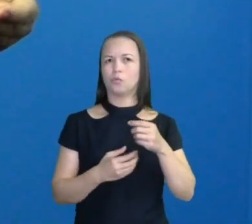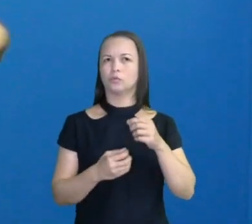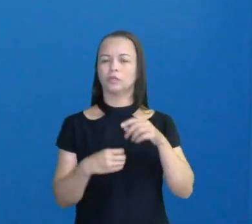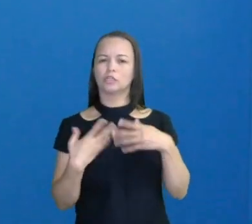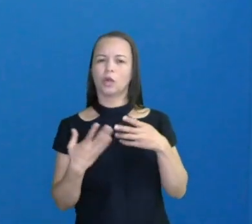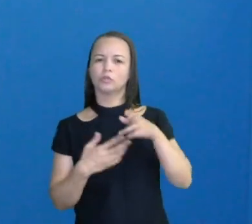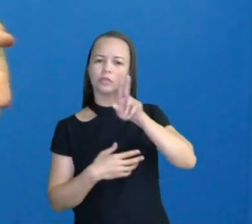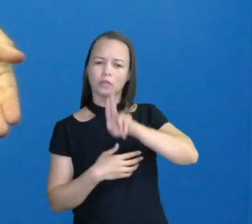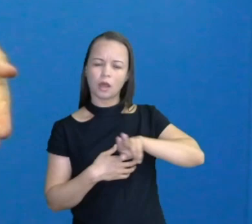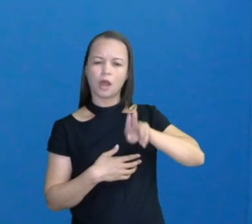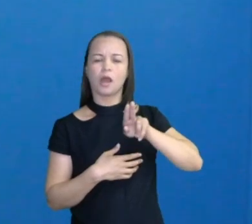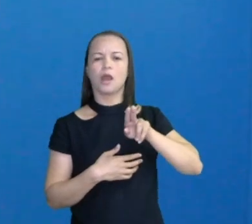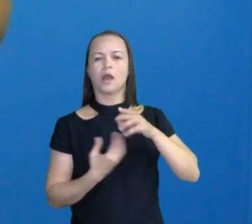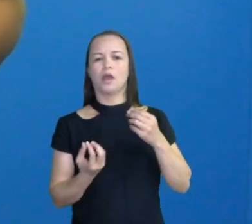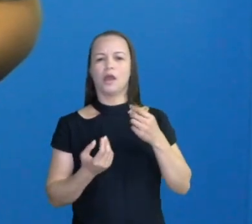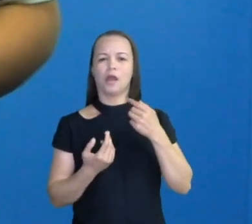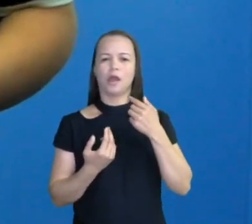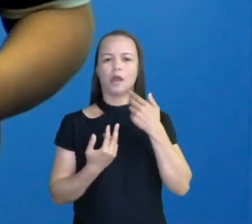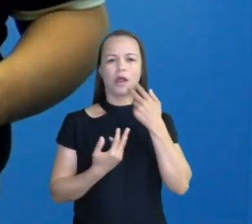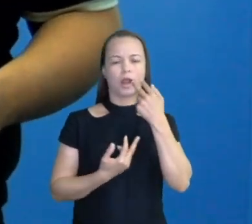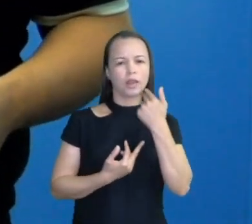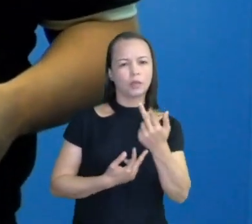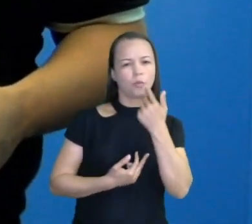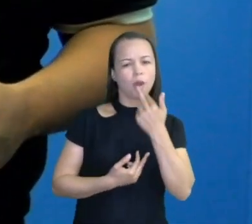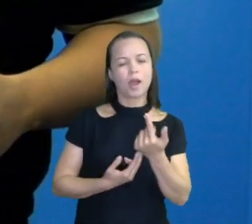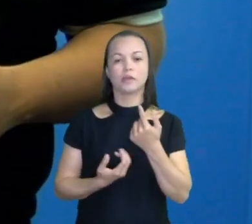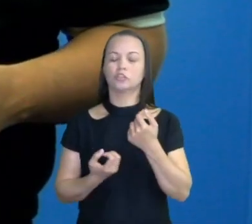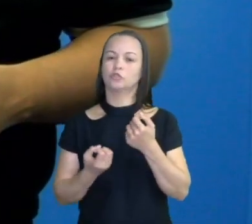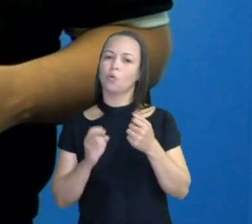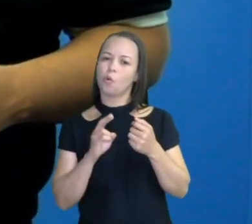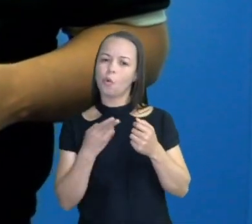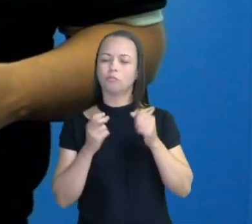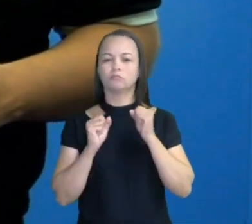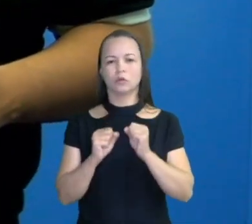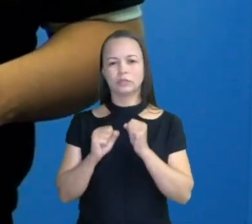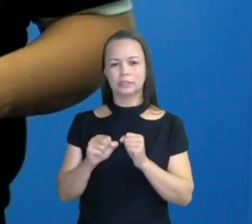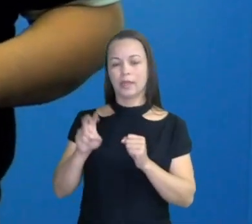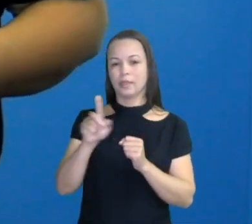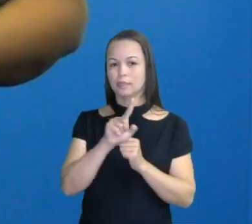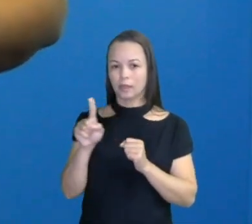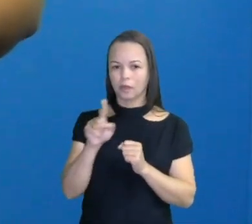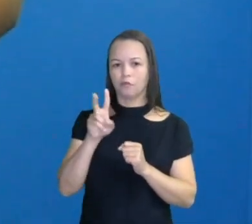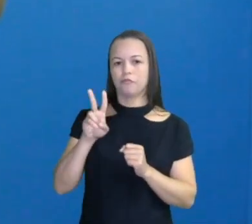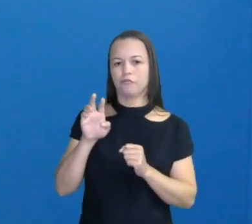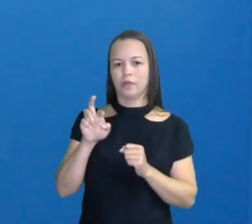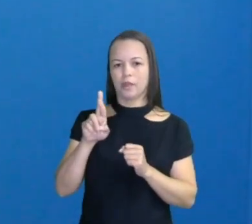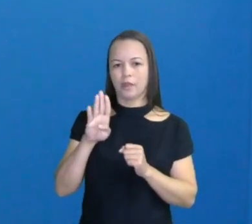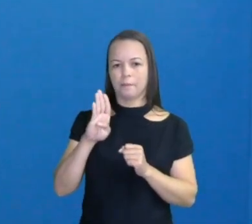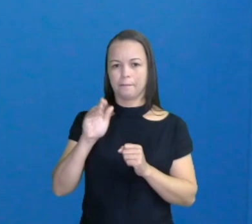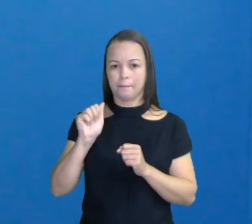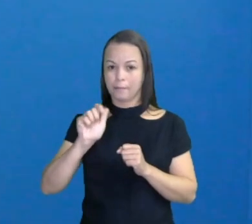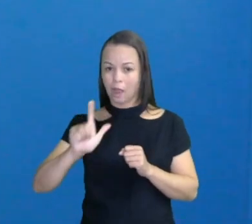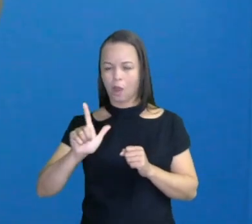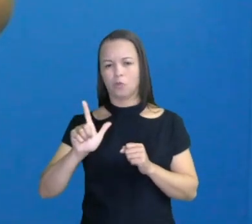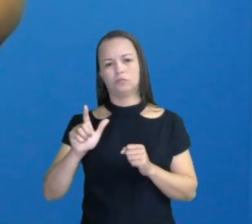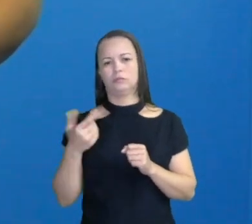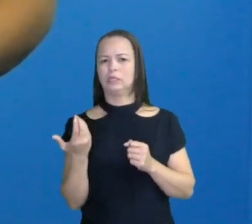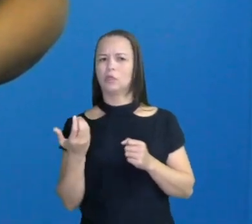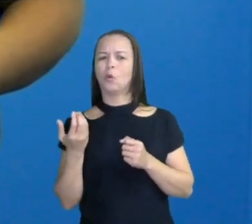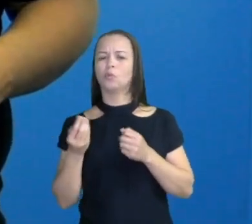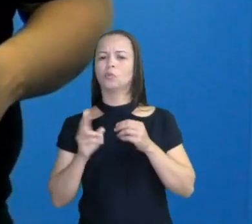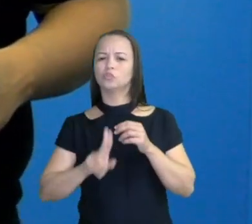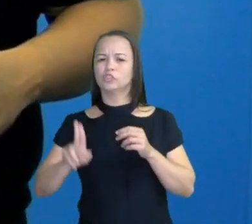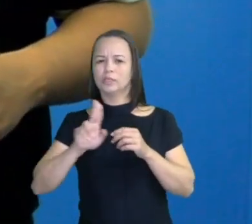linguagem convencional, ou ele pode ser não verbal, certo? O não verbal, a gente utiliza